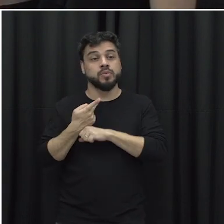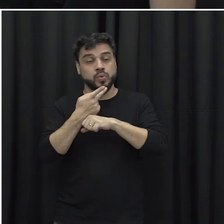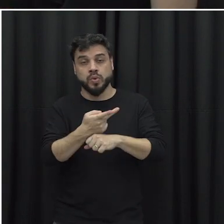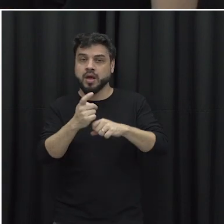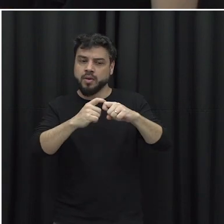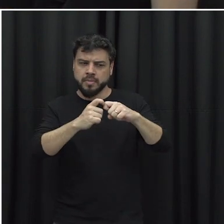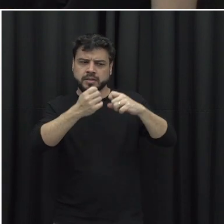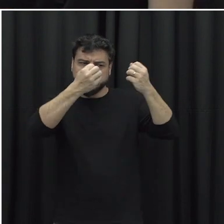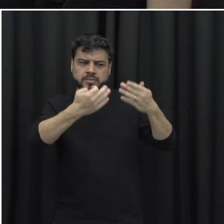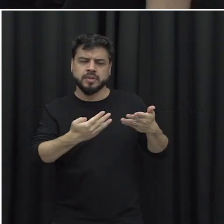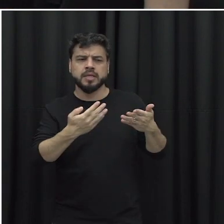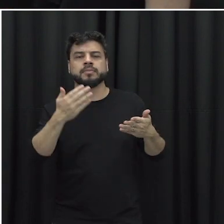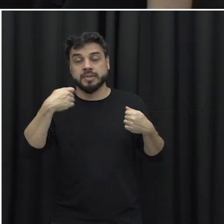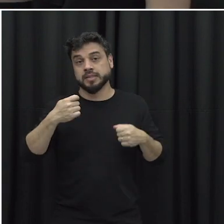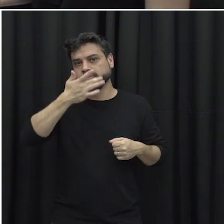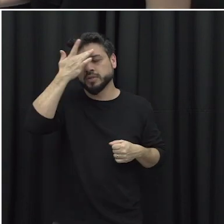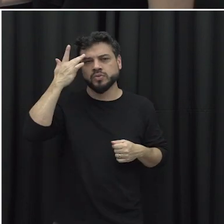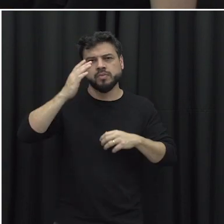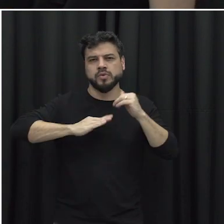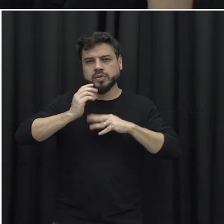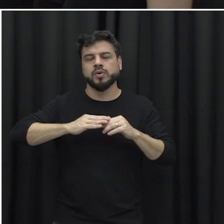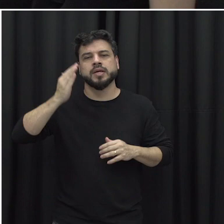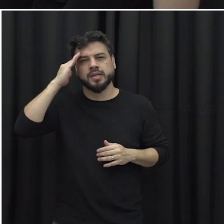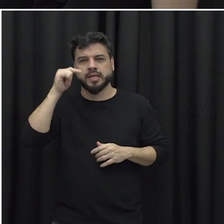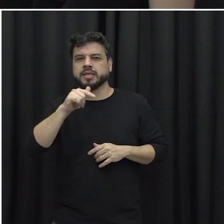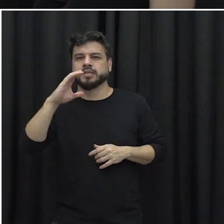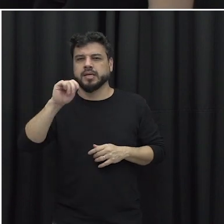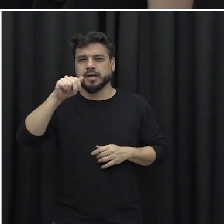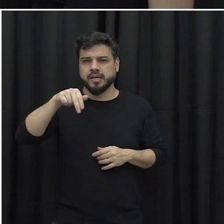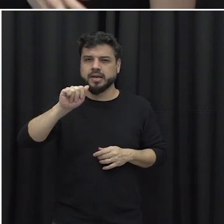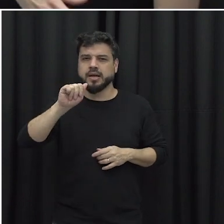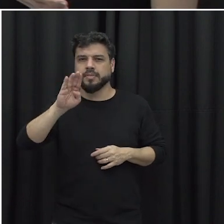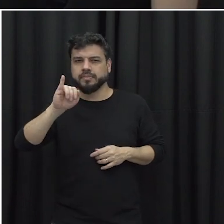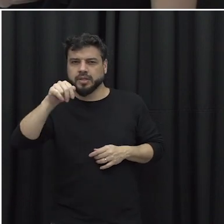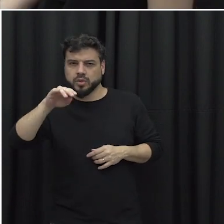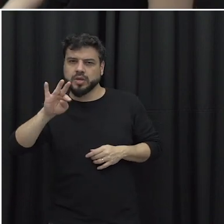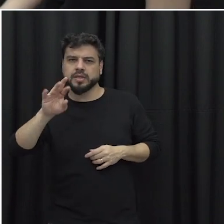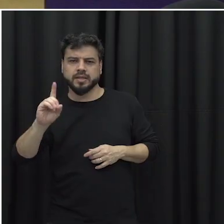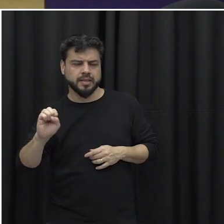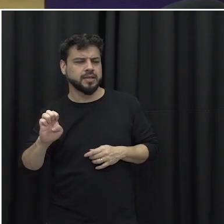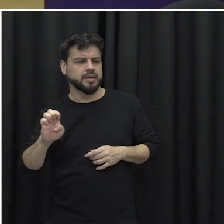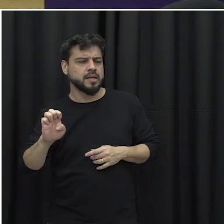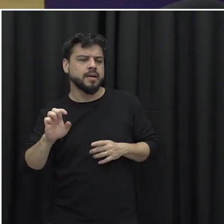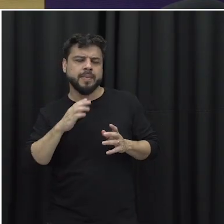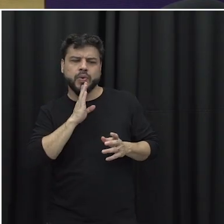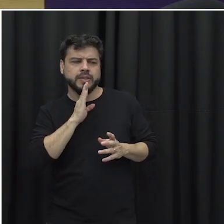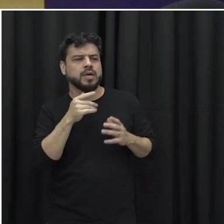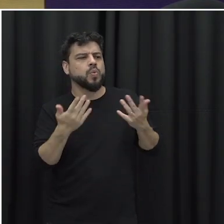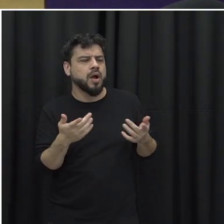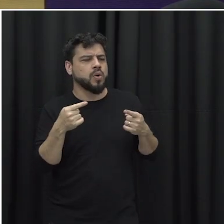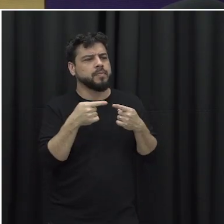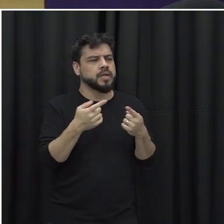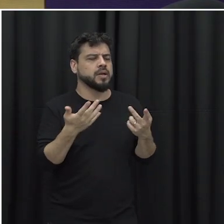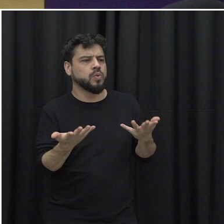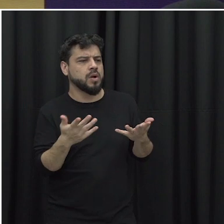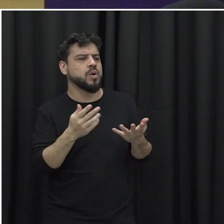importante, para se ter de fato a indicação, quanto tomar, o que tomar, qual canabinoide utilizar, né, proporção entre eles,